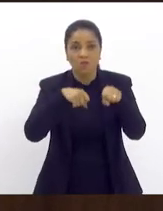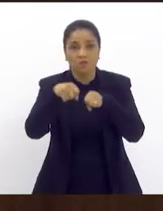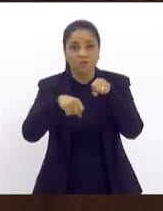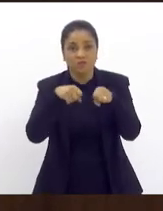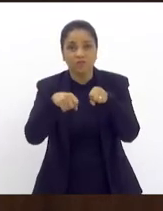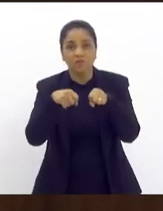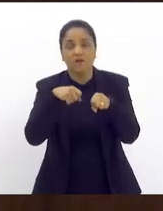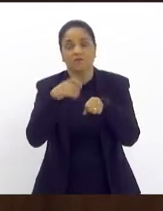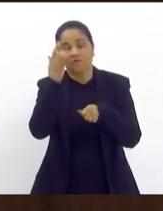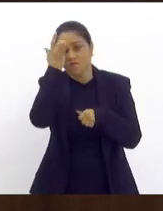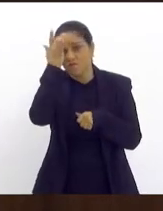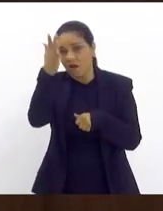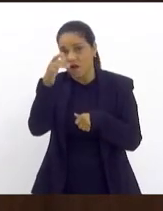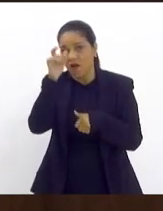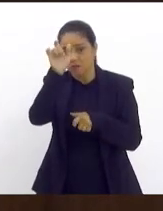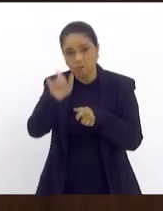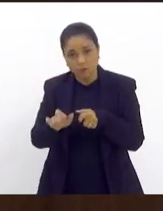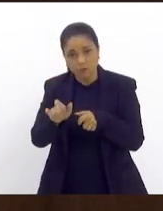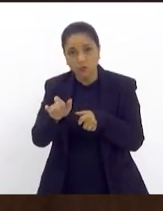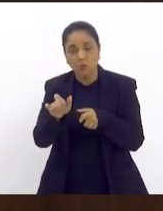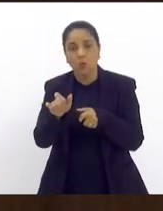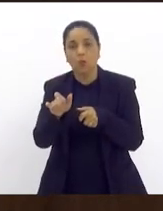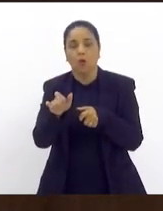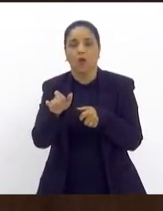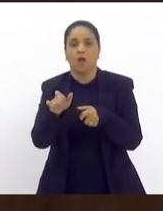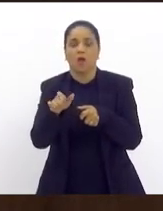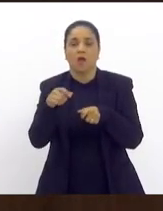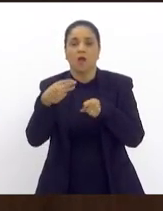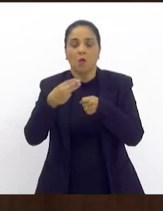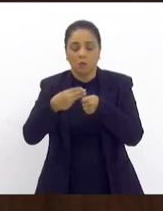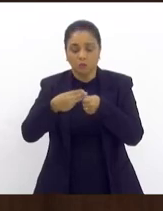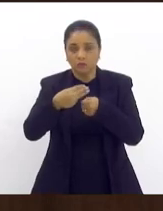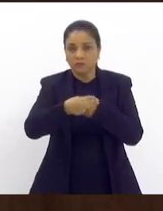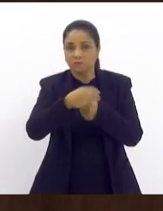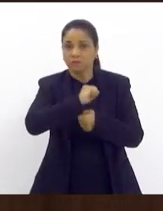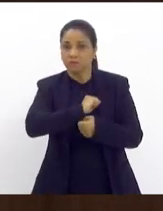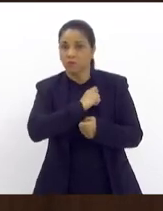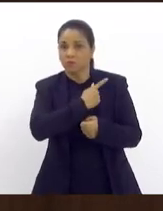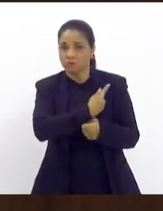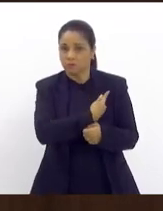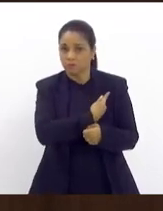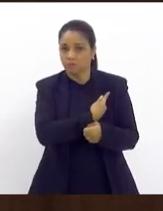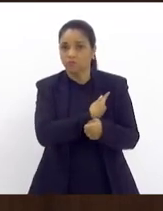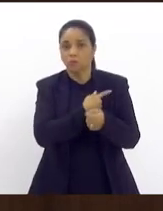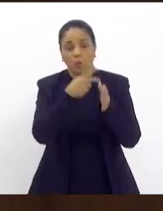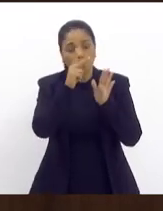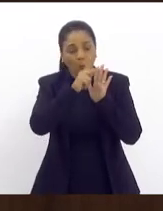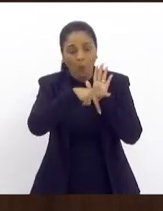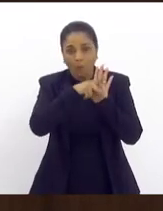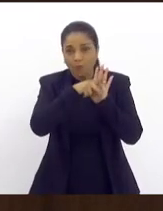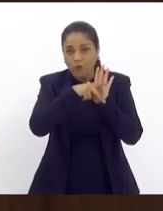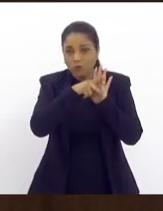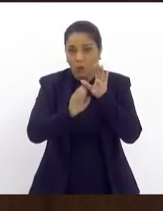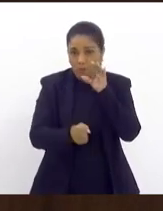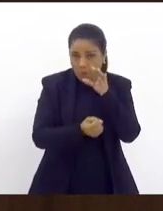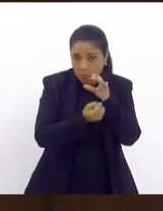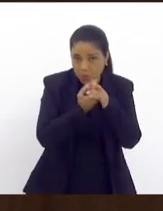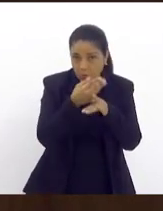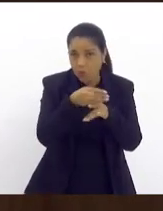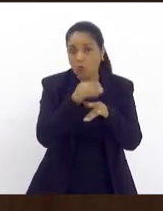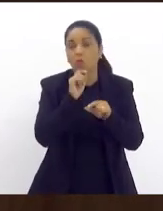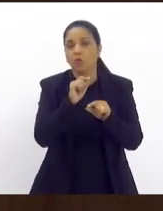fomentar também no município de São Gonçalo partir desse projeto a utilização